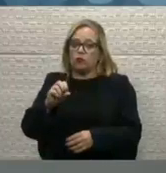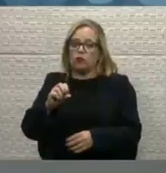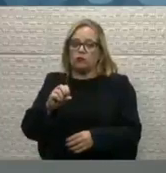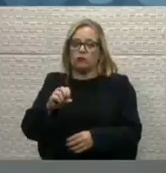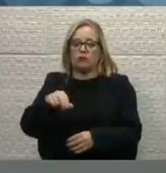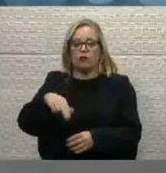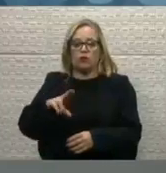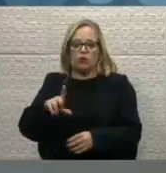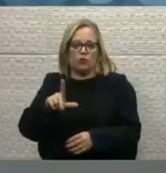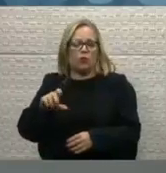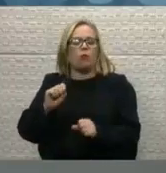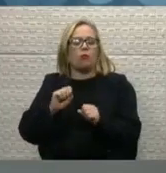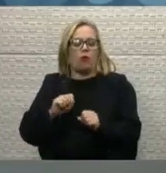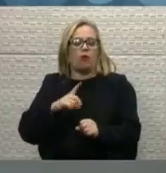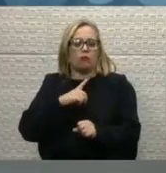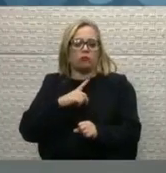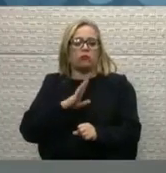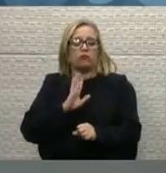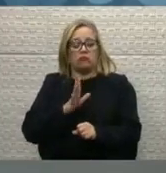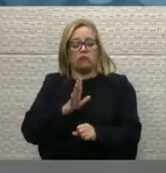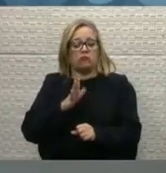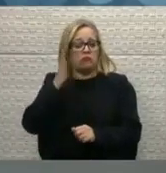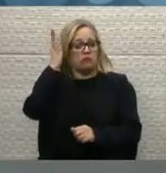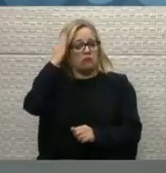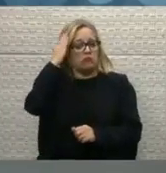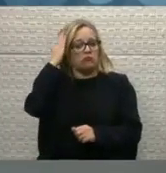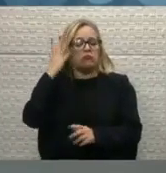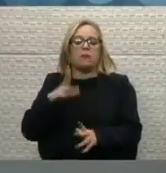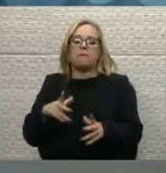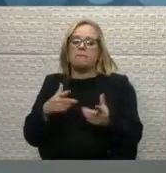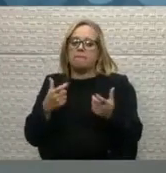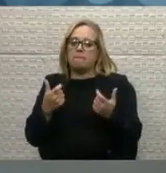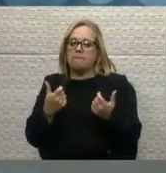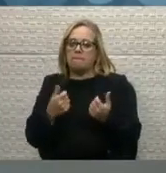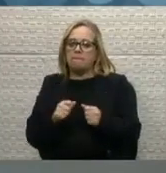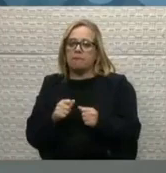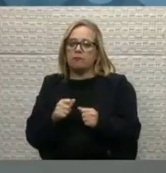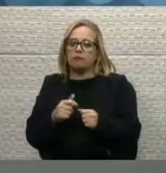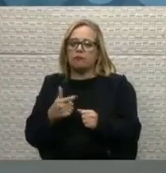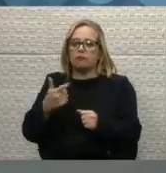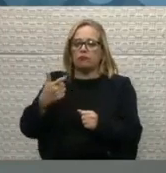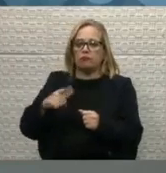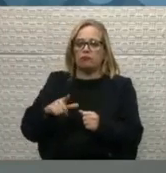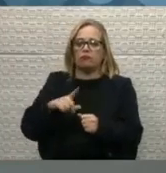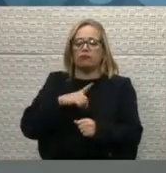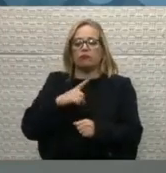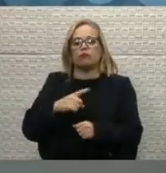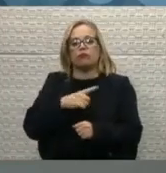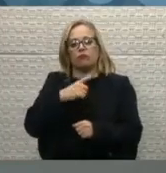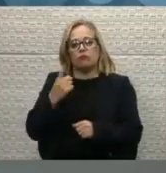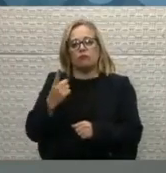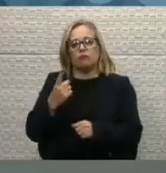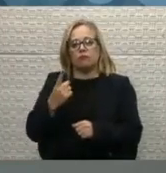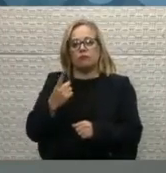nulos. Se uma componente eu já sei que é nula, eu preciso, dentre as outras, ter pelo menos uma que seja diferente de